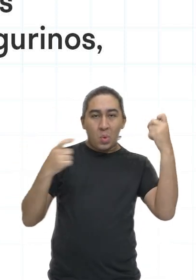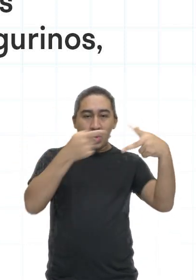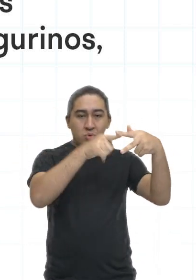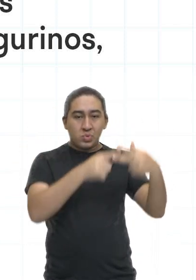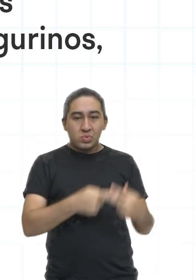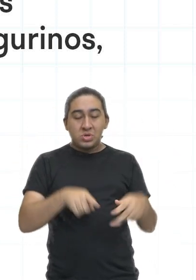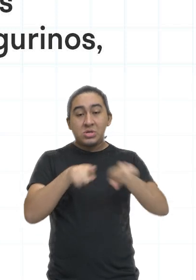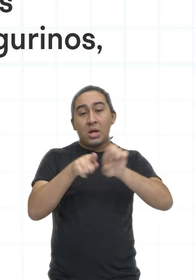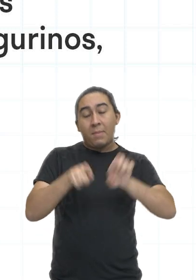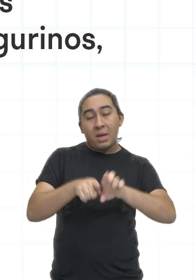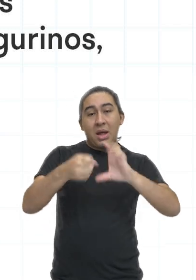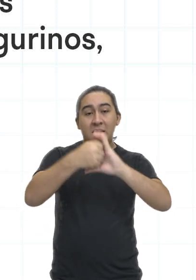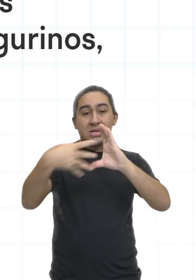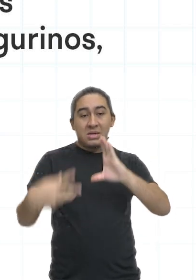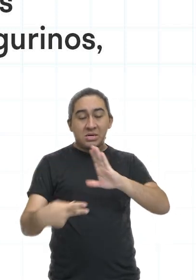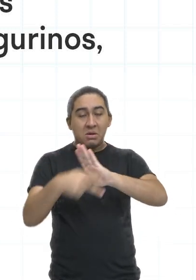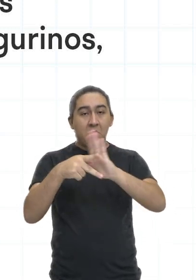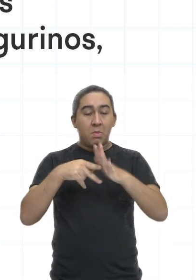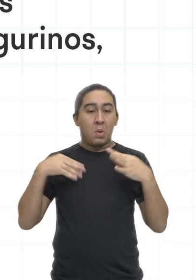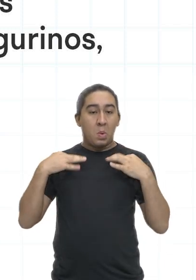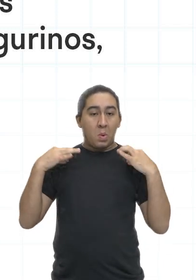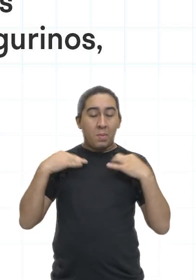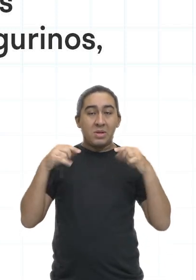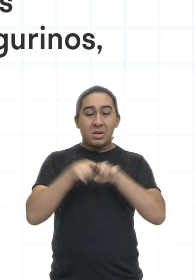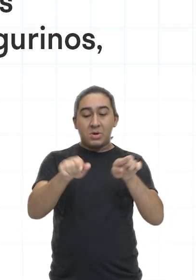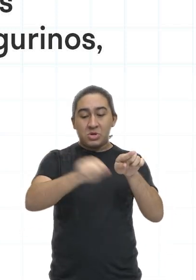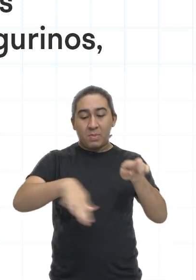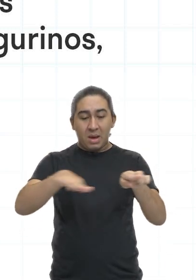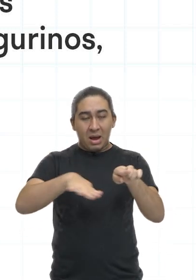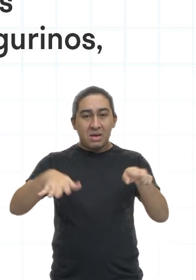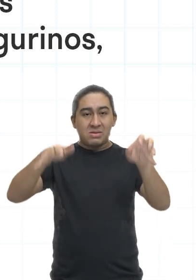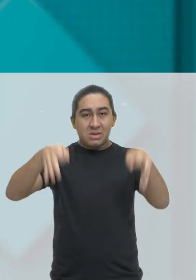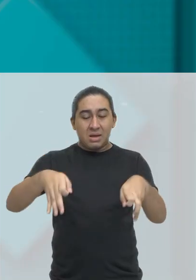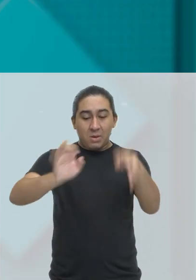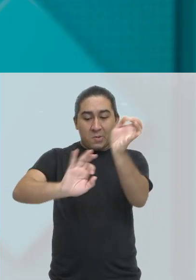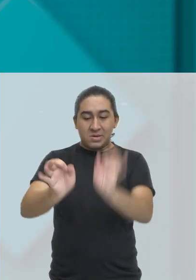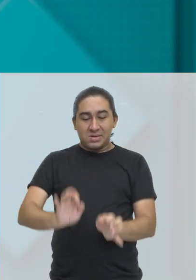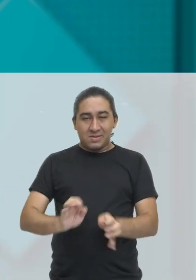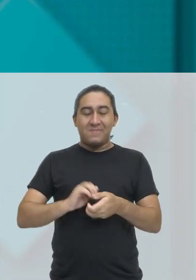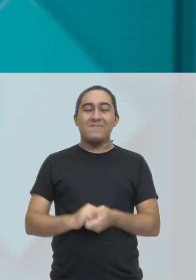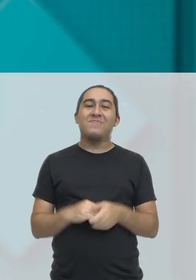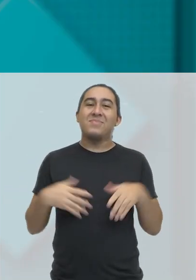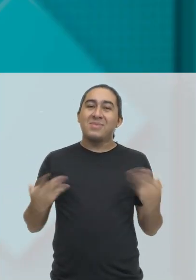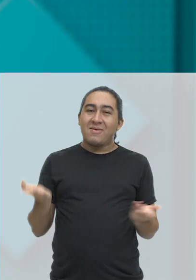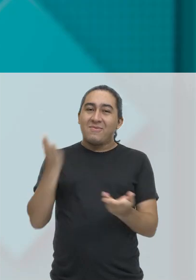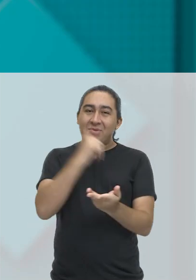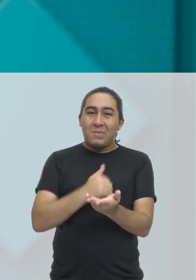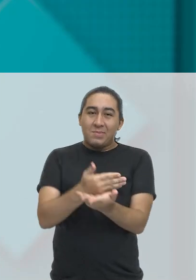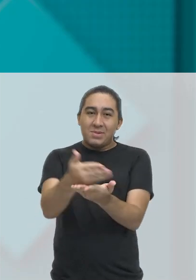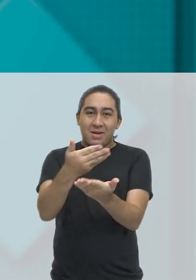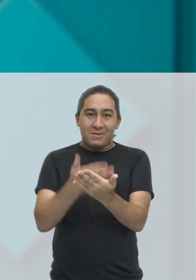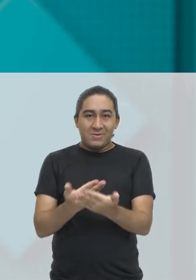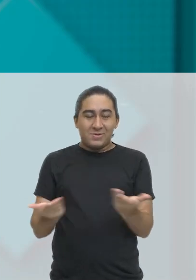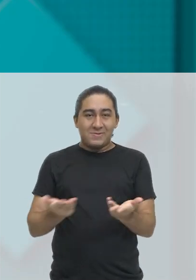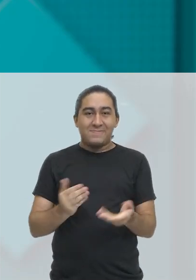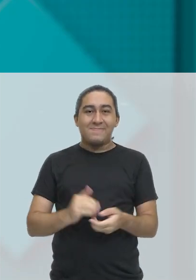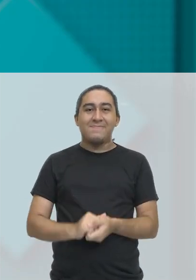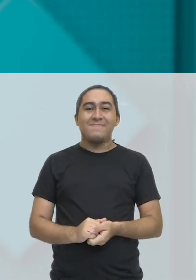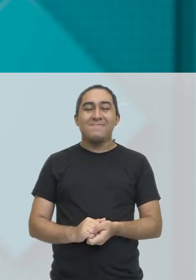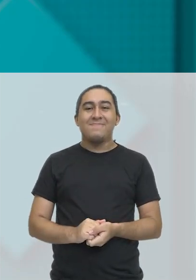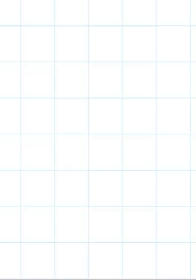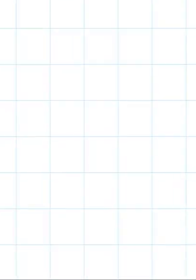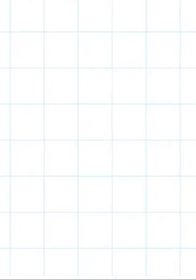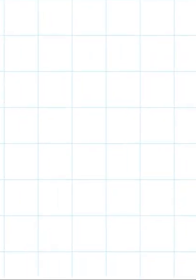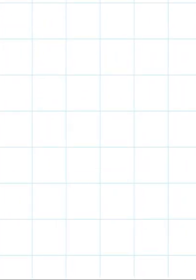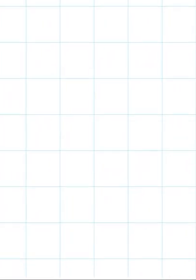sonoplastia, caracterização, formas e espaços. Então, vamos dar início à nossa aula de